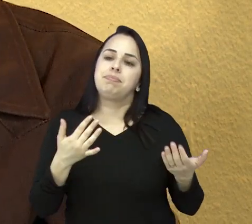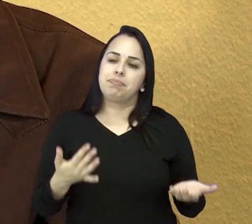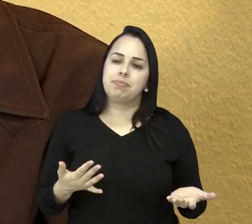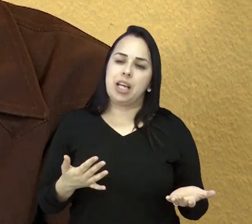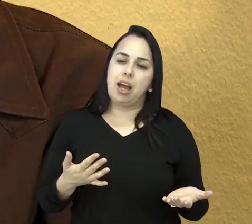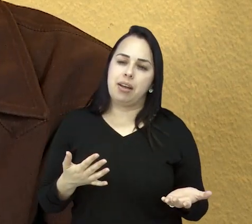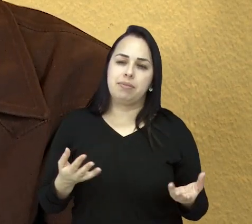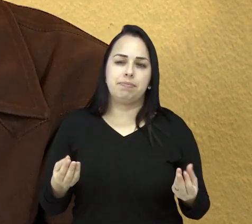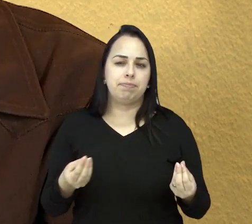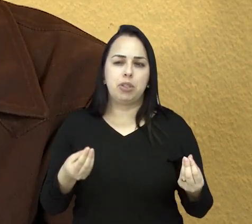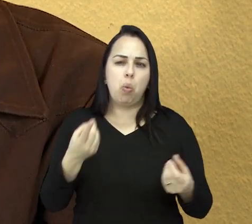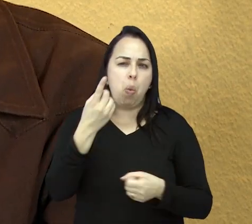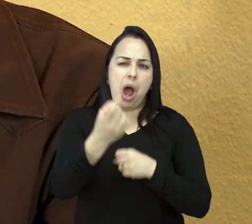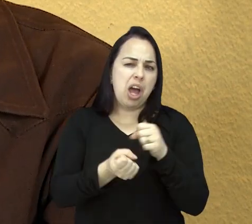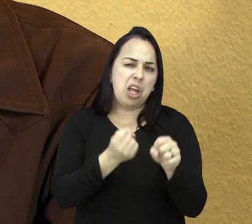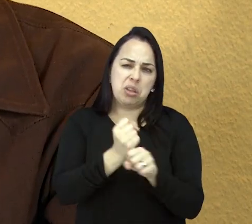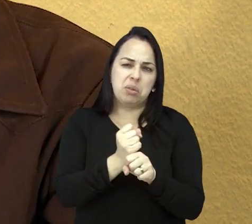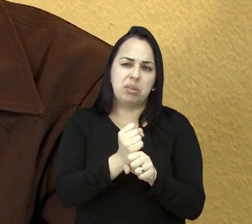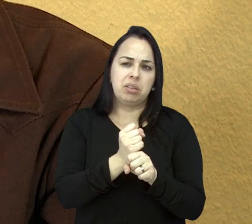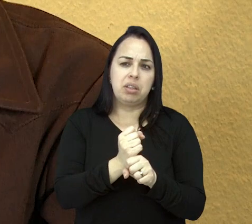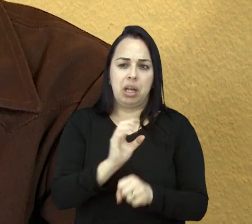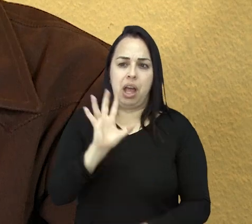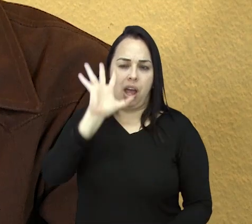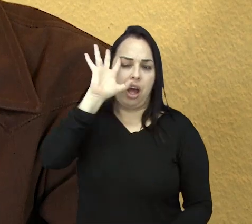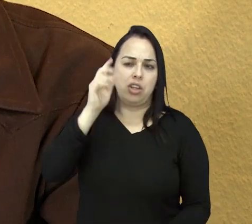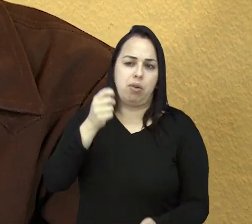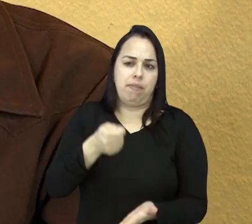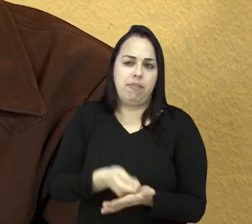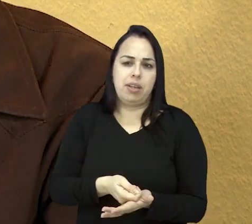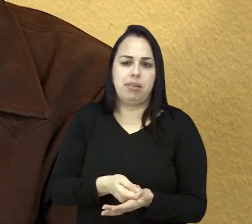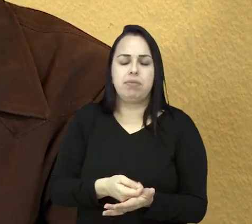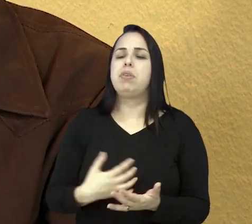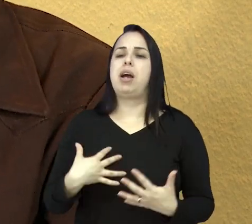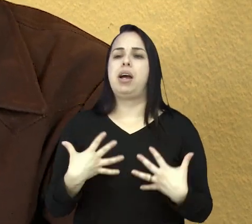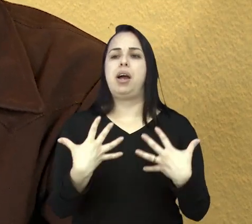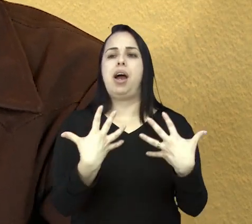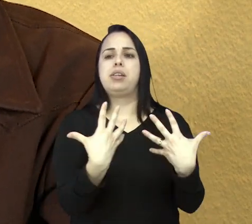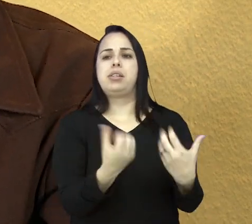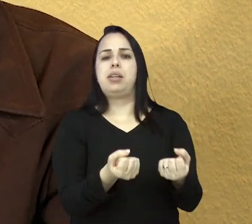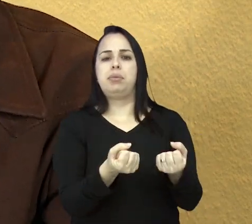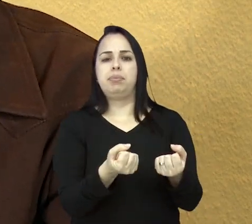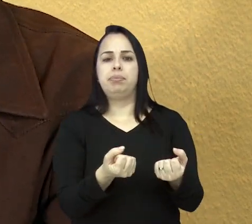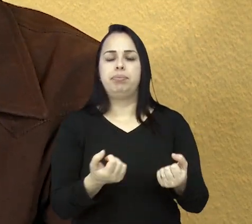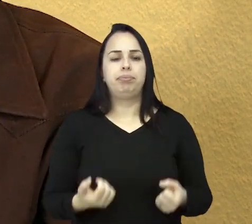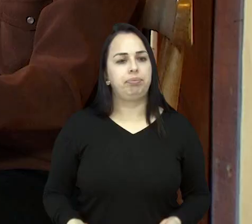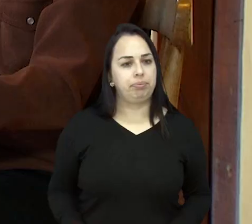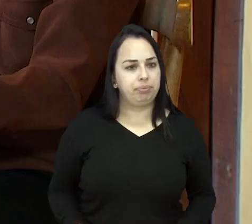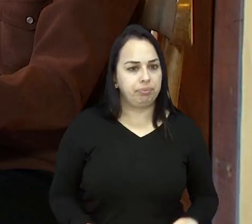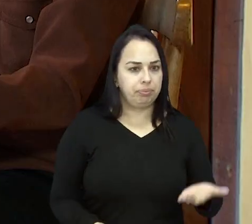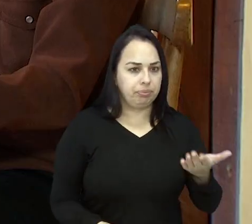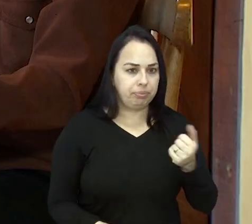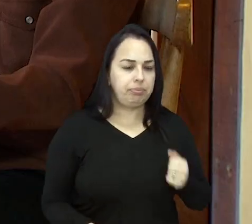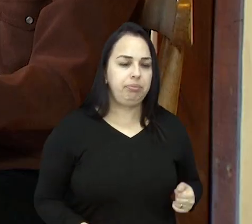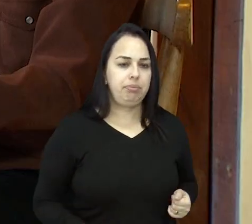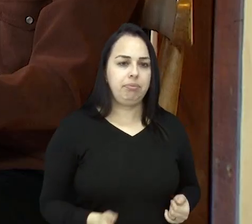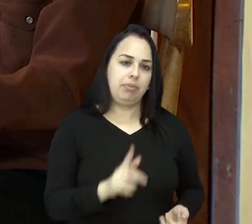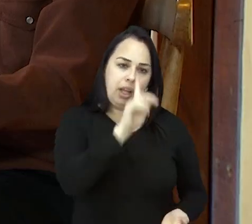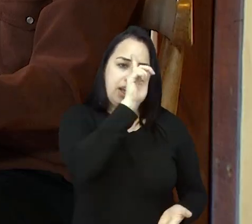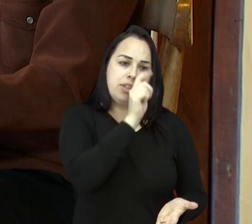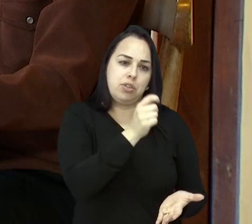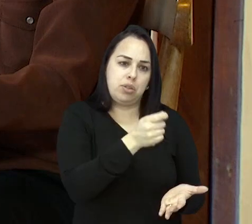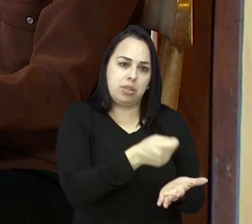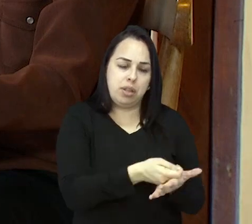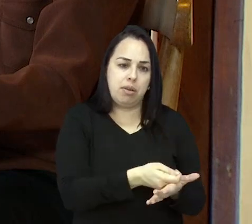aí foi um ano que aí eu resolvi mesmo, falei, agora eu vou assumir essa questão da imagem. E quando